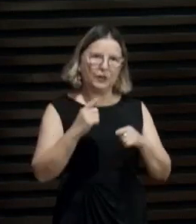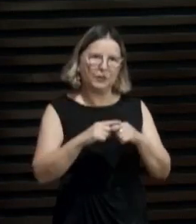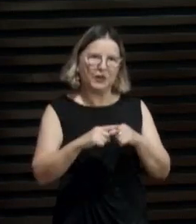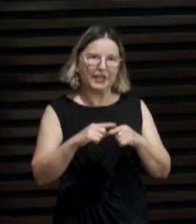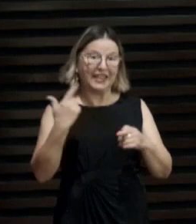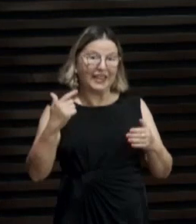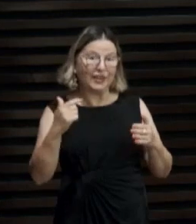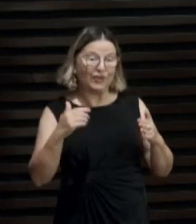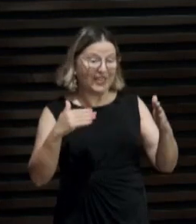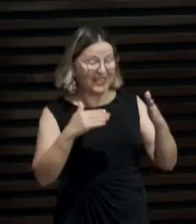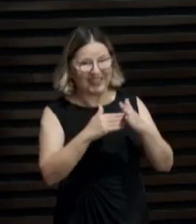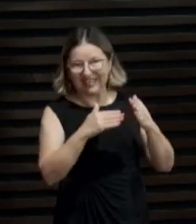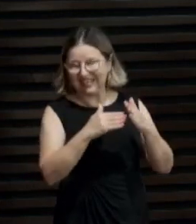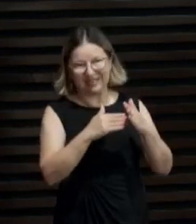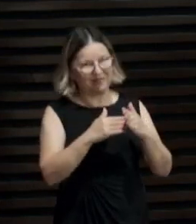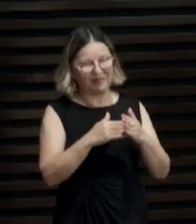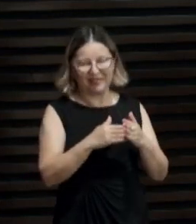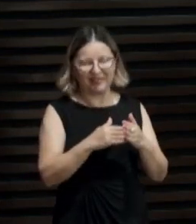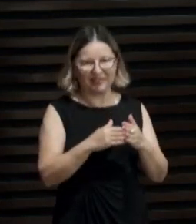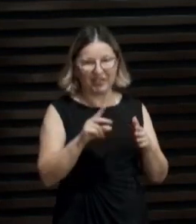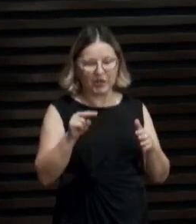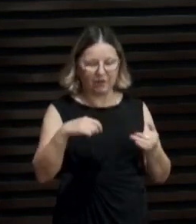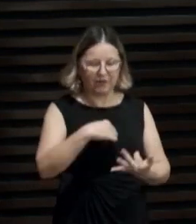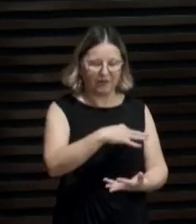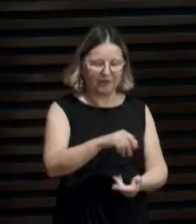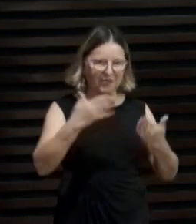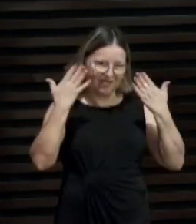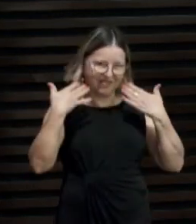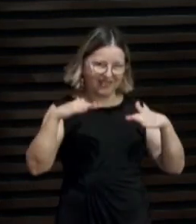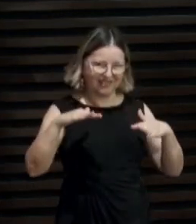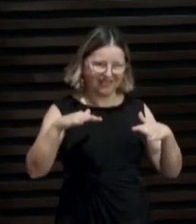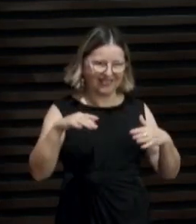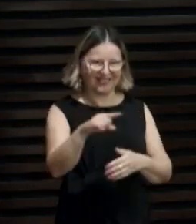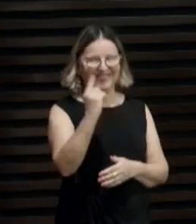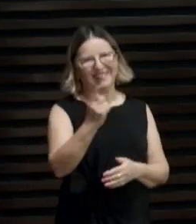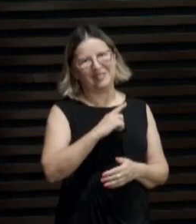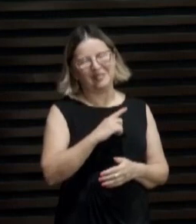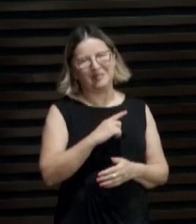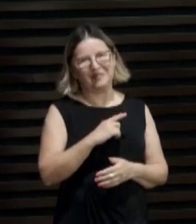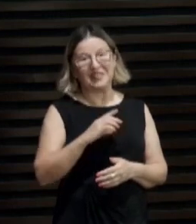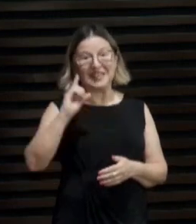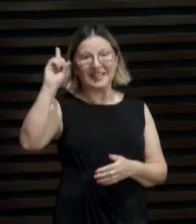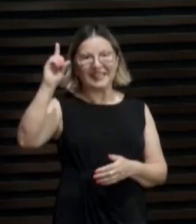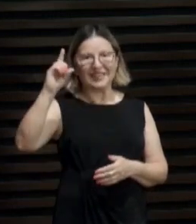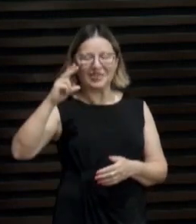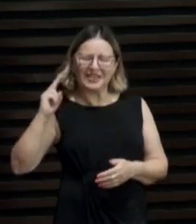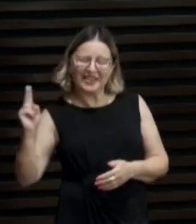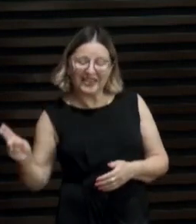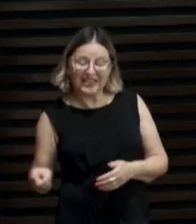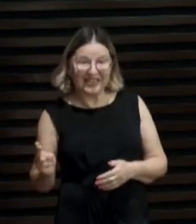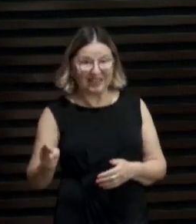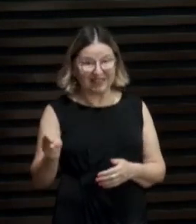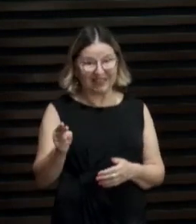e pelo tempo, como é o mundo natural que nós temos. Deus é infinito, Ele